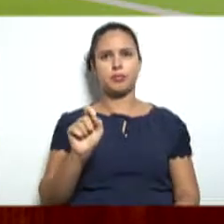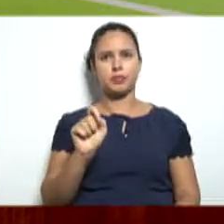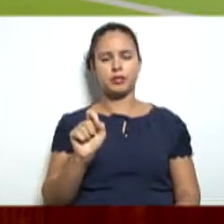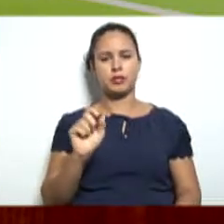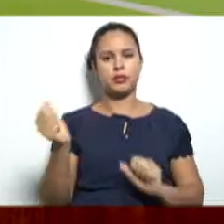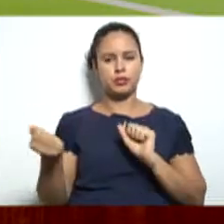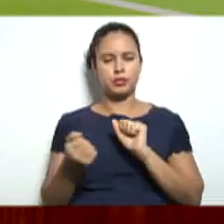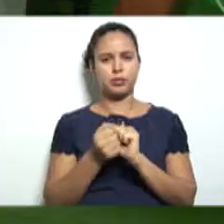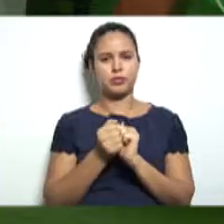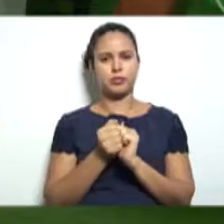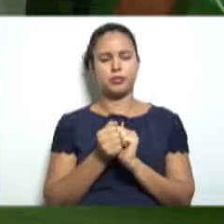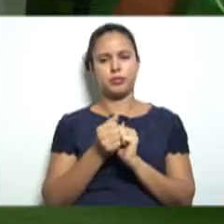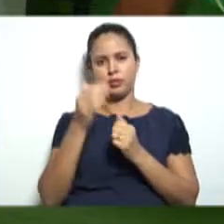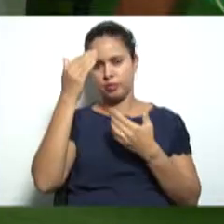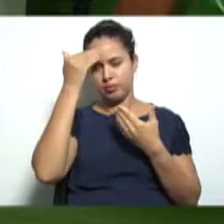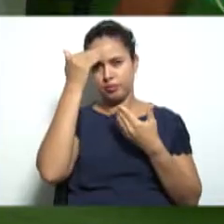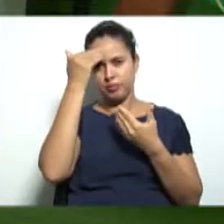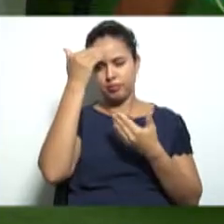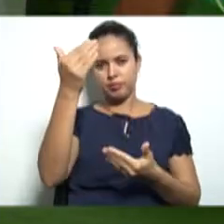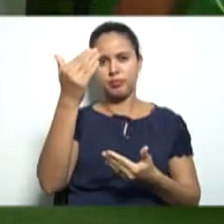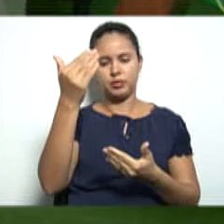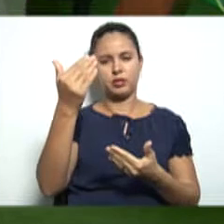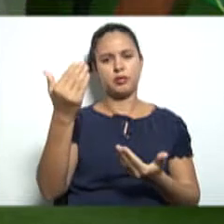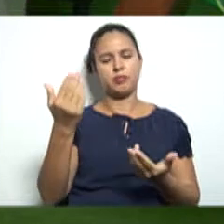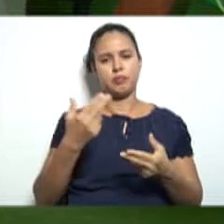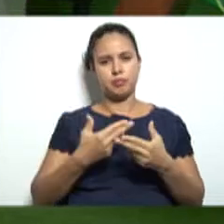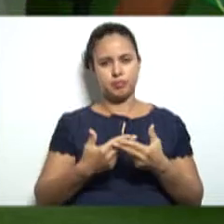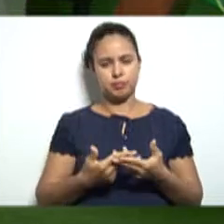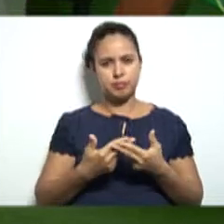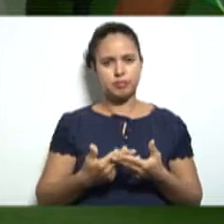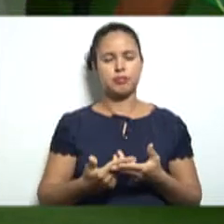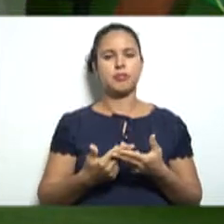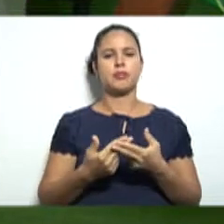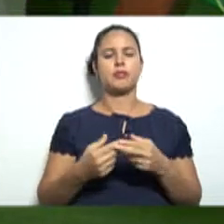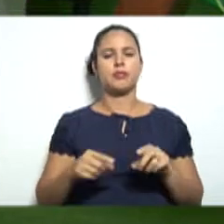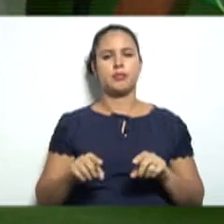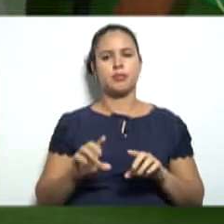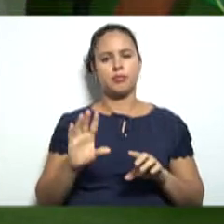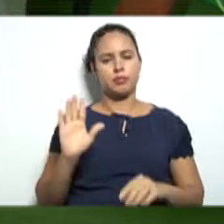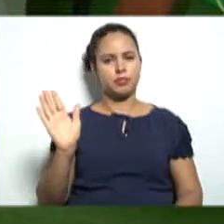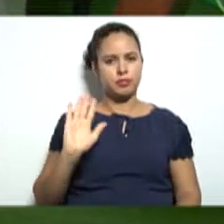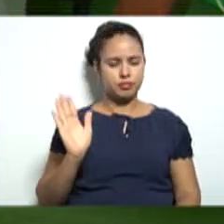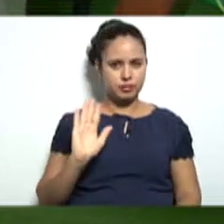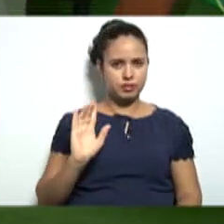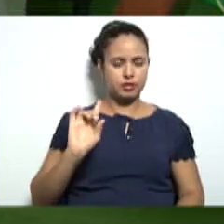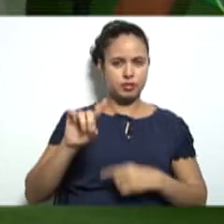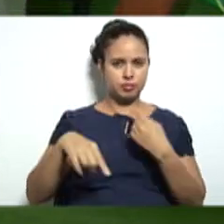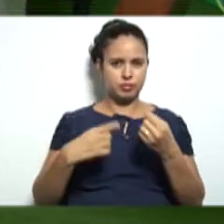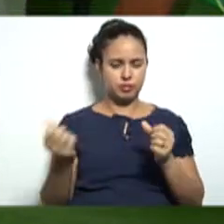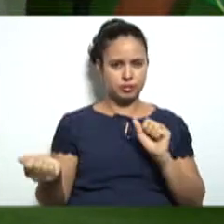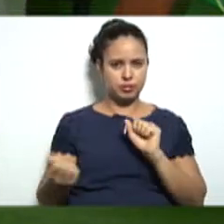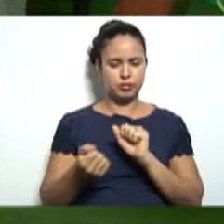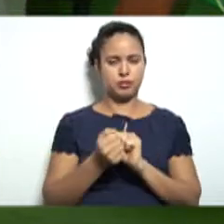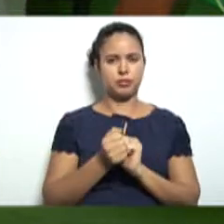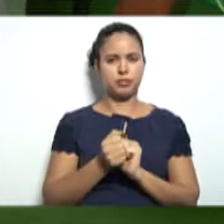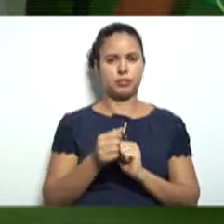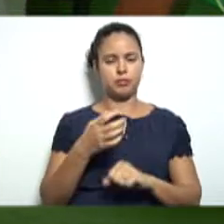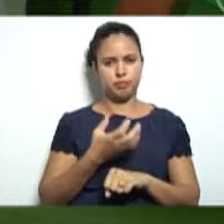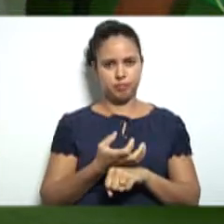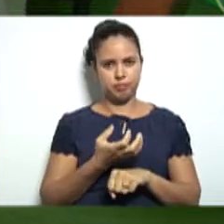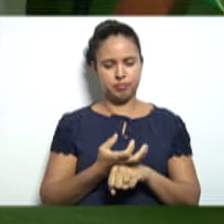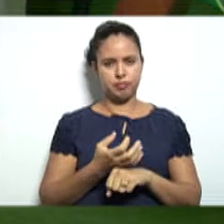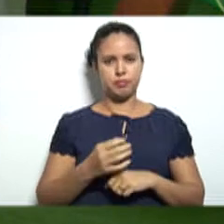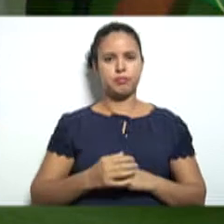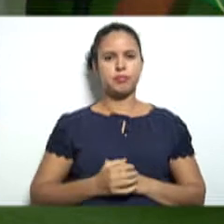vocês. Muito obrigado pela paciência e até breve, né, estaremos aqui para as próximas matérias